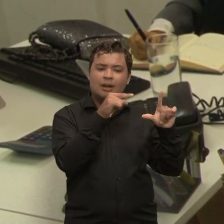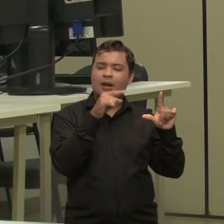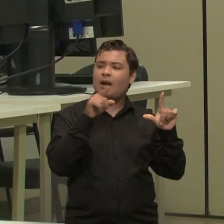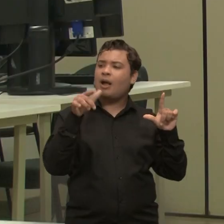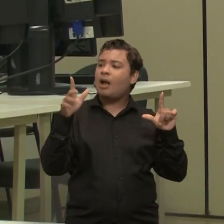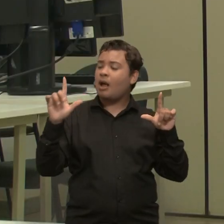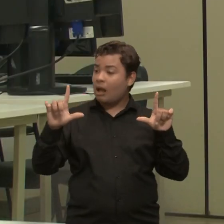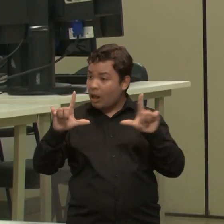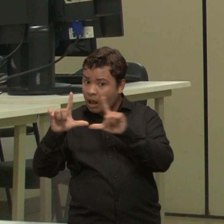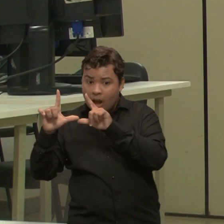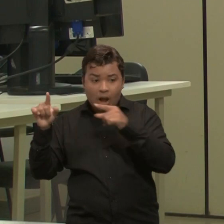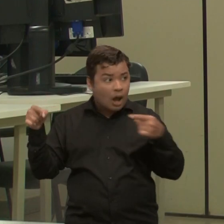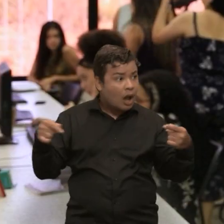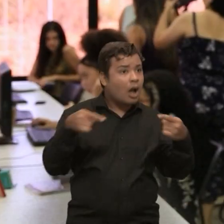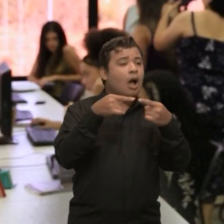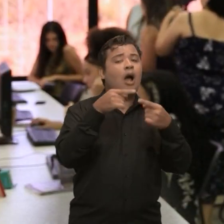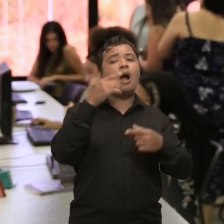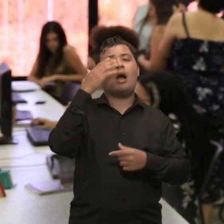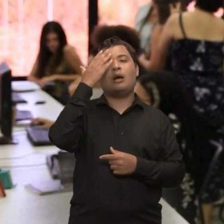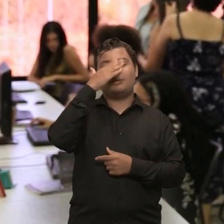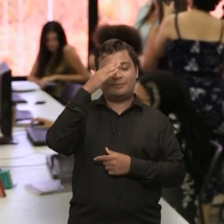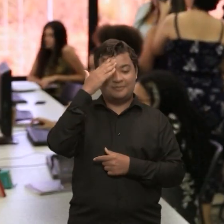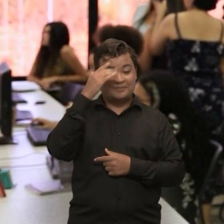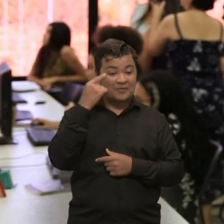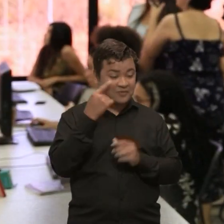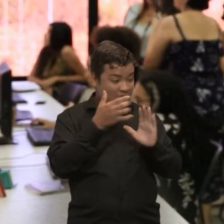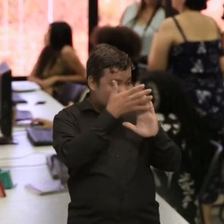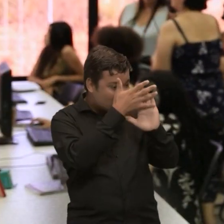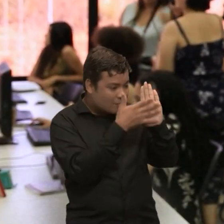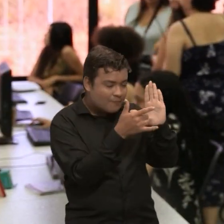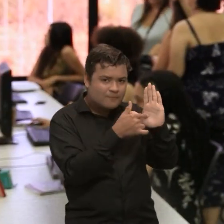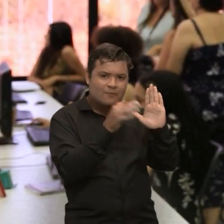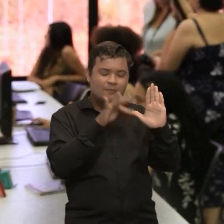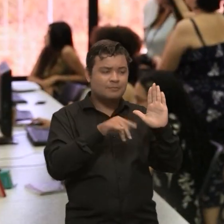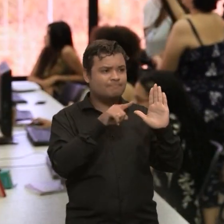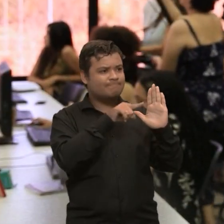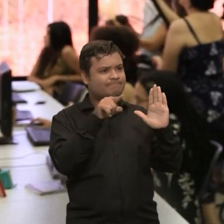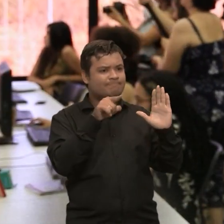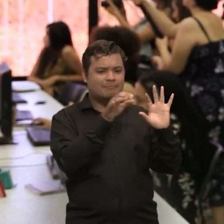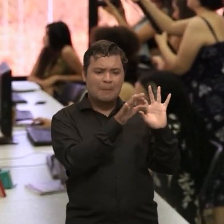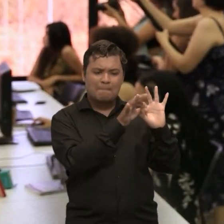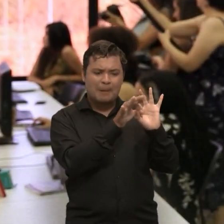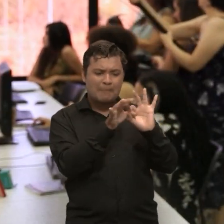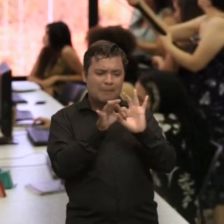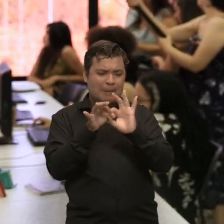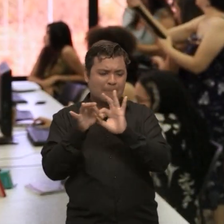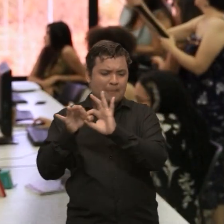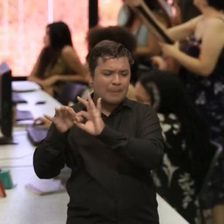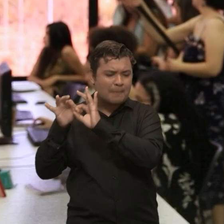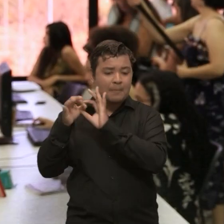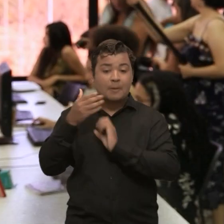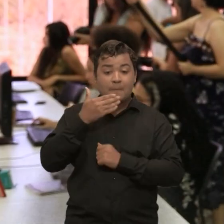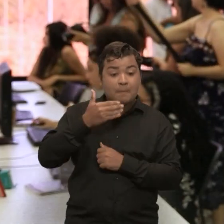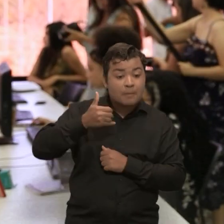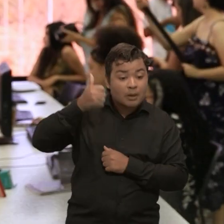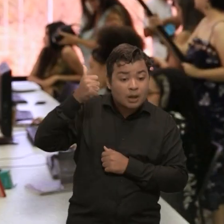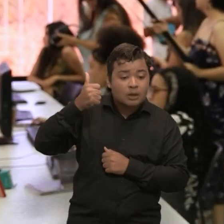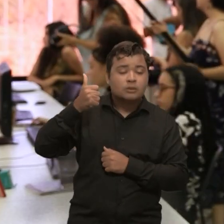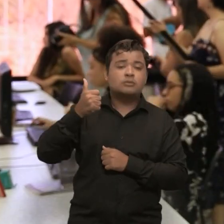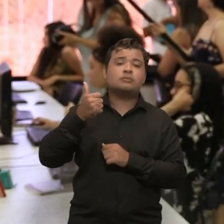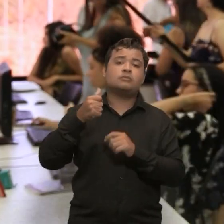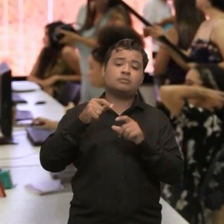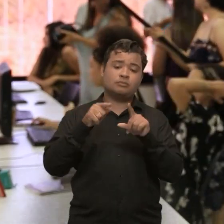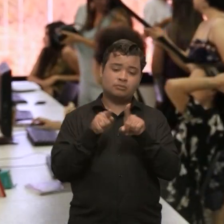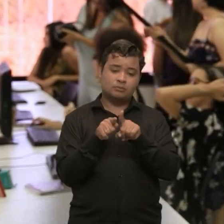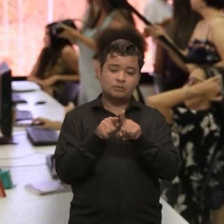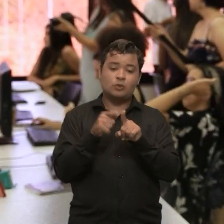queriam propor. Então é por aí, aquele que ficou melhor resolvido, né, em termos de estrutura narrativa com começo, meio e fim, e que procurou fazer